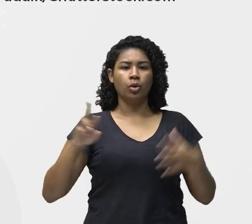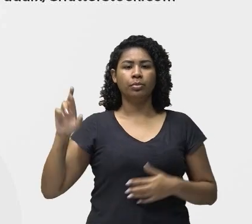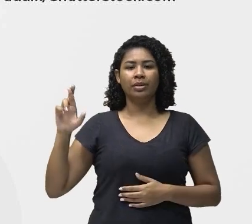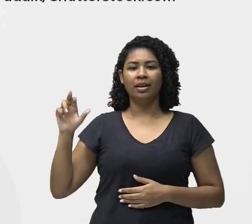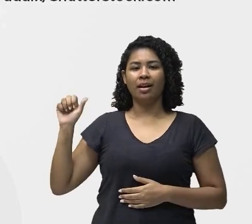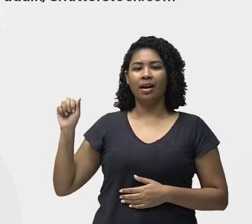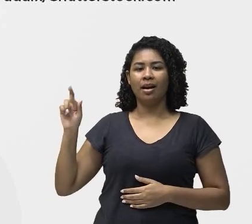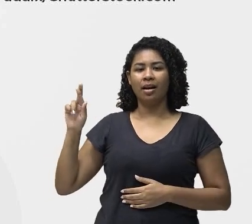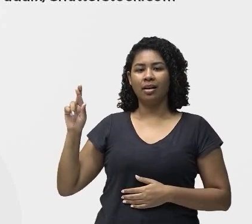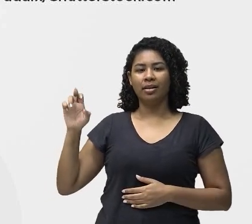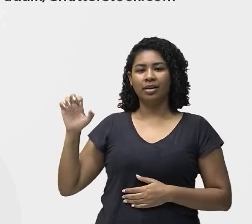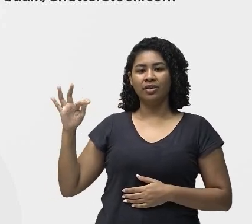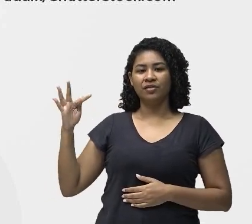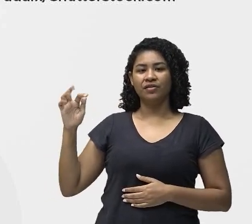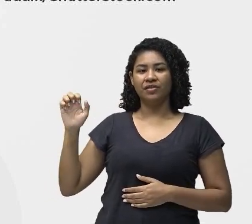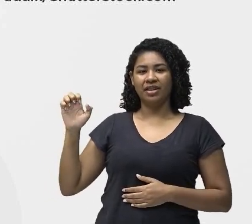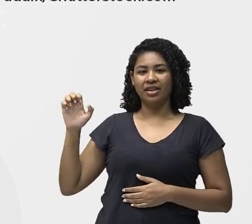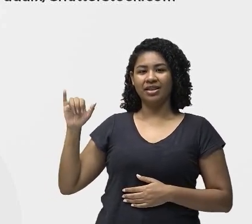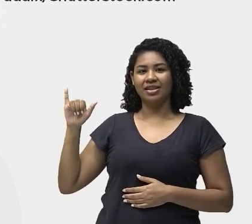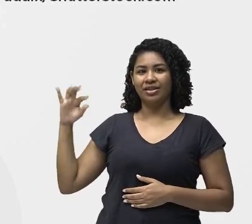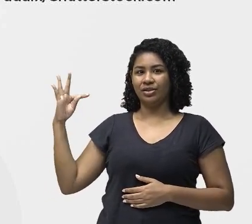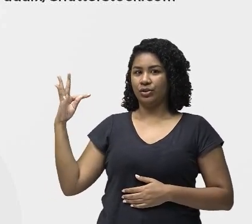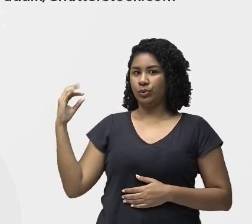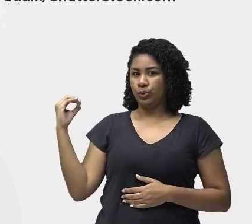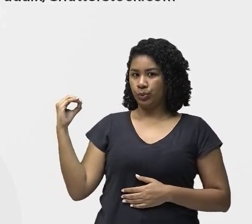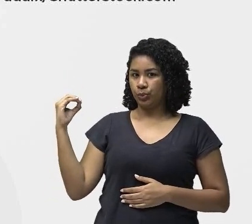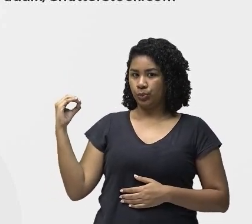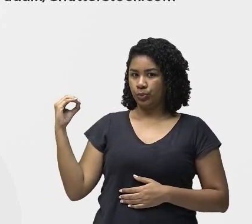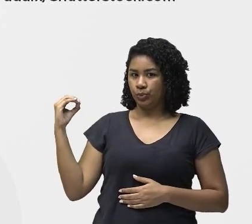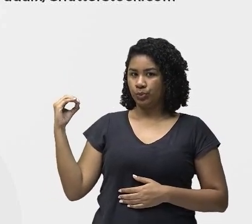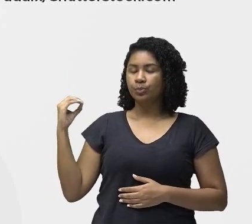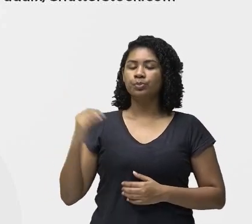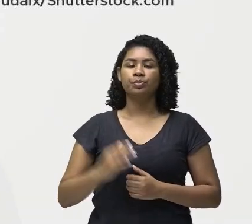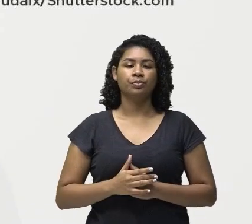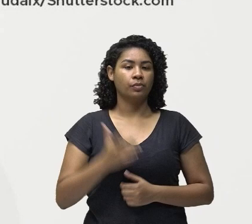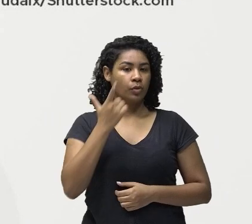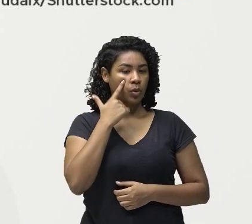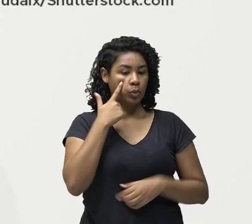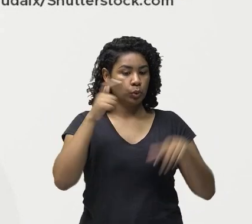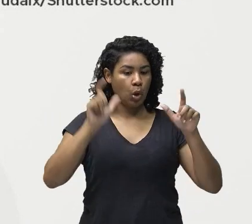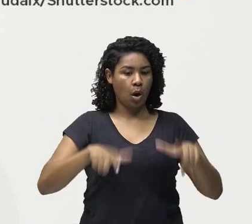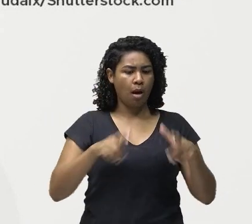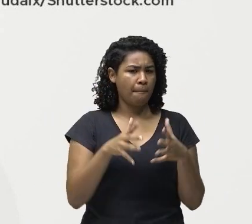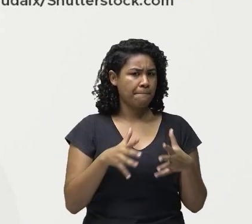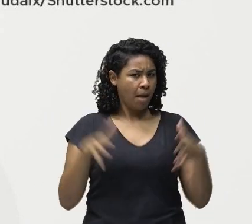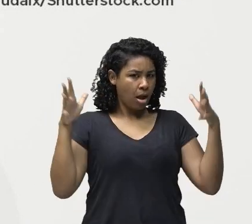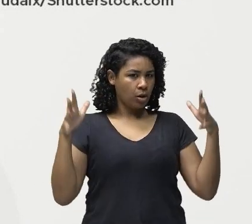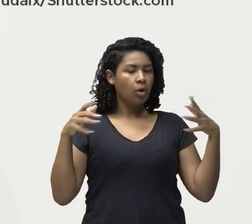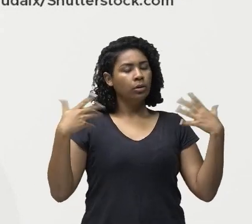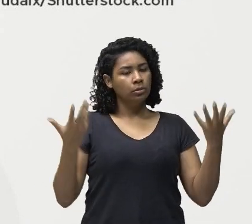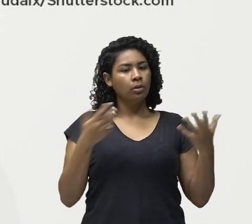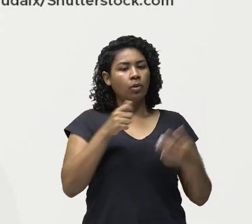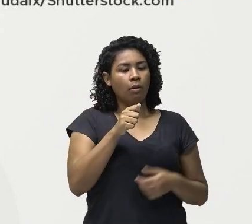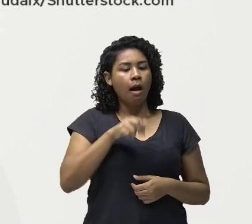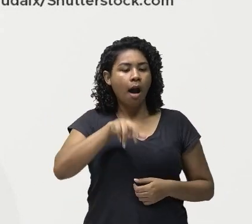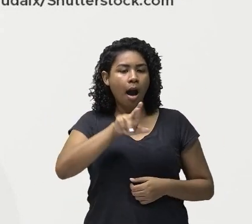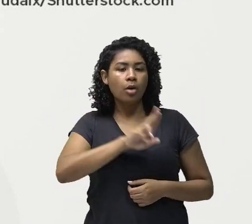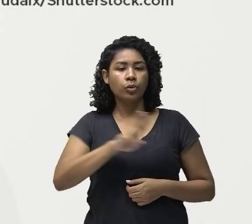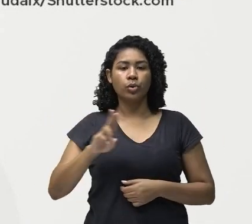rarefeito. Quando o ar ocupa um espaço maior, dizemos que ele se